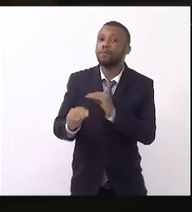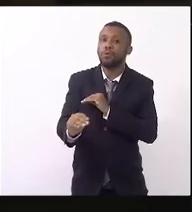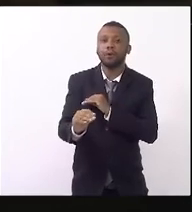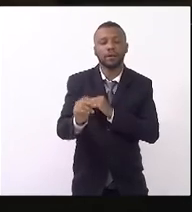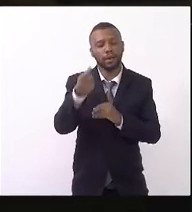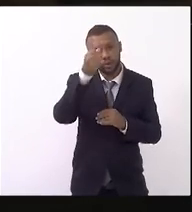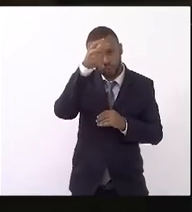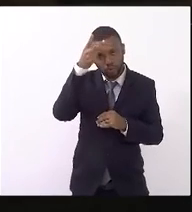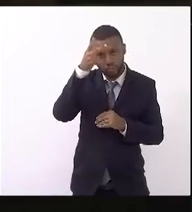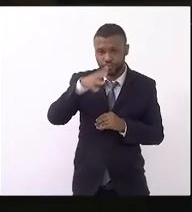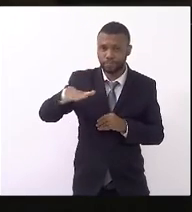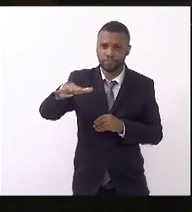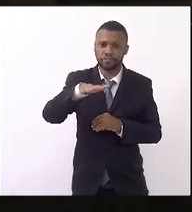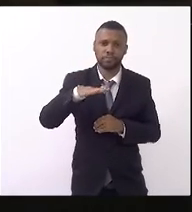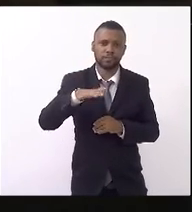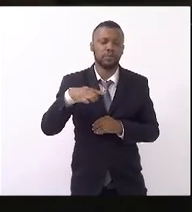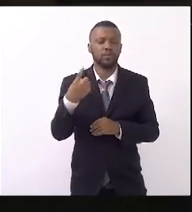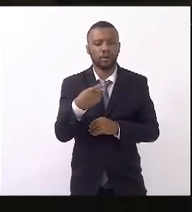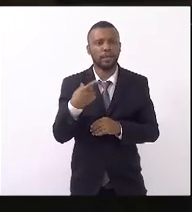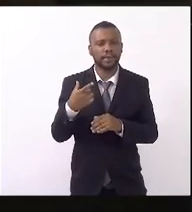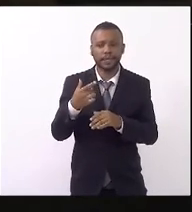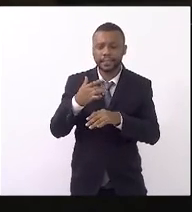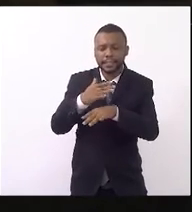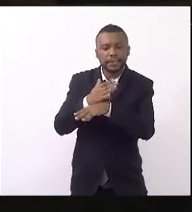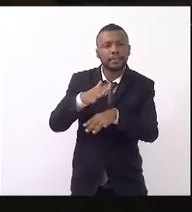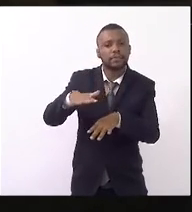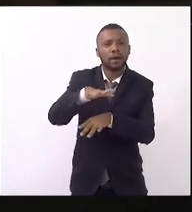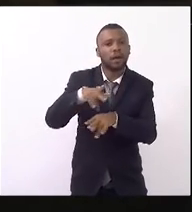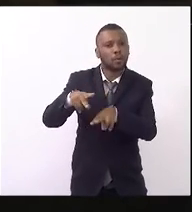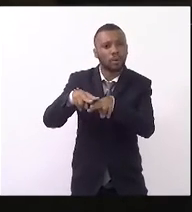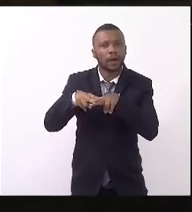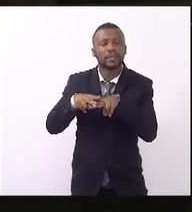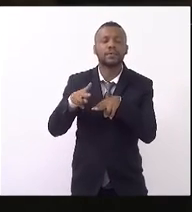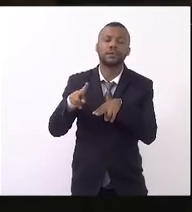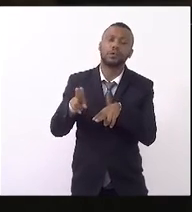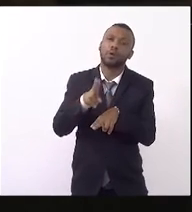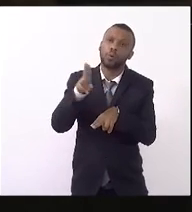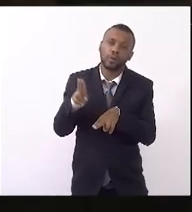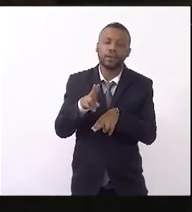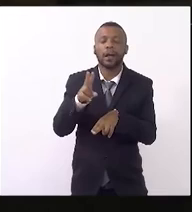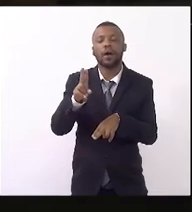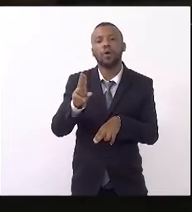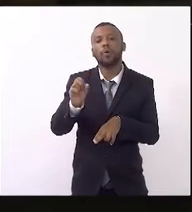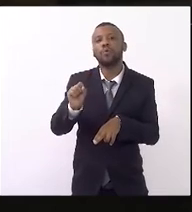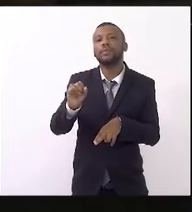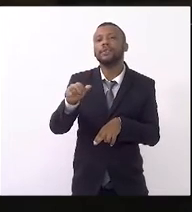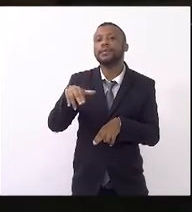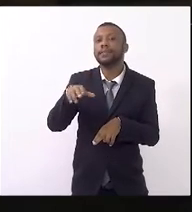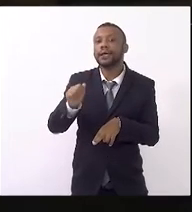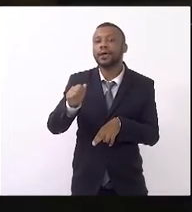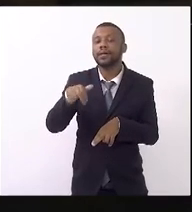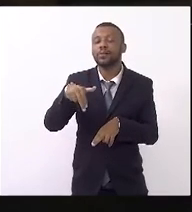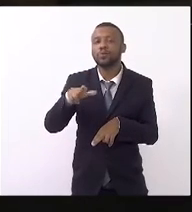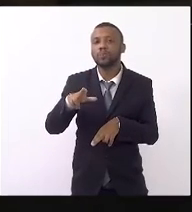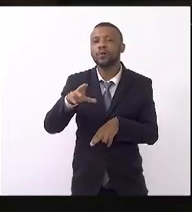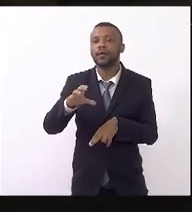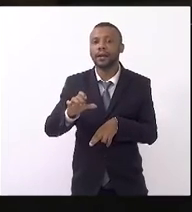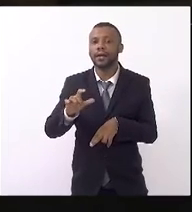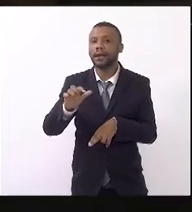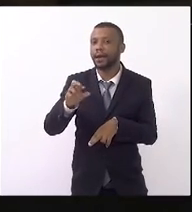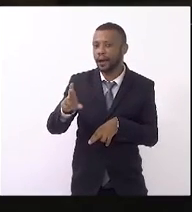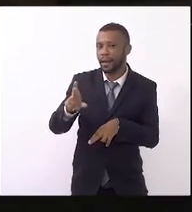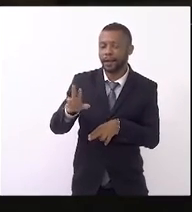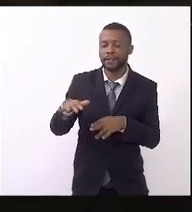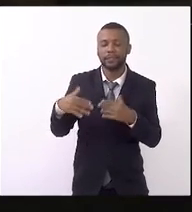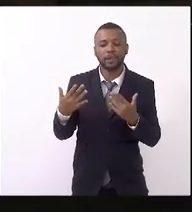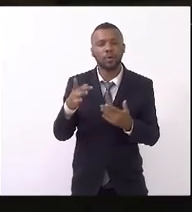da nossa região, por conta da existência das usinas nucleares. E até